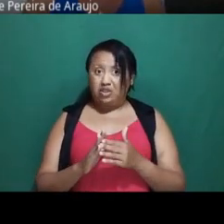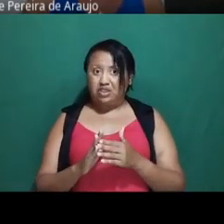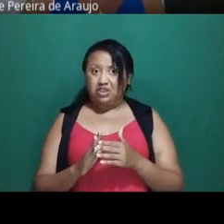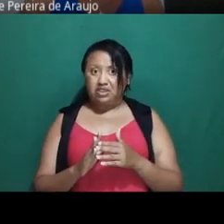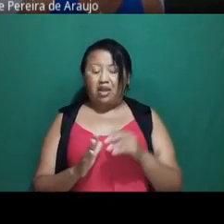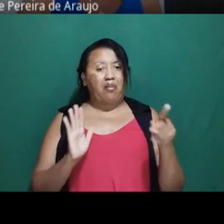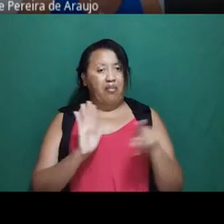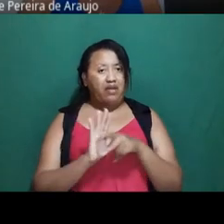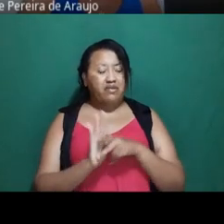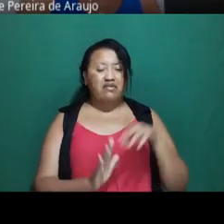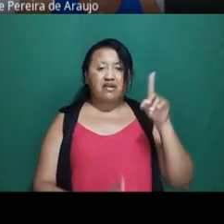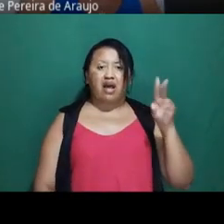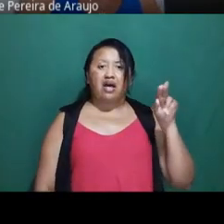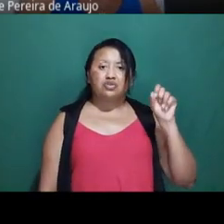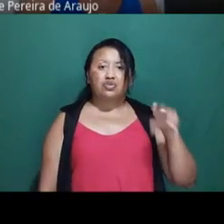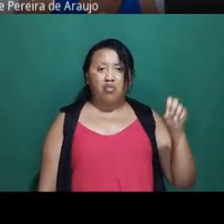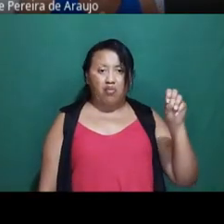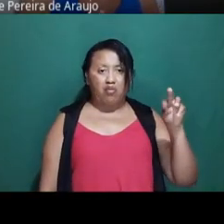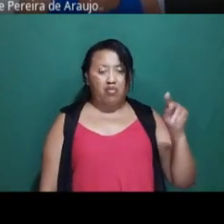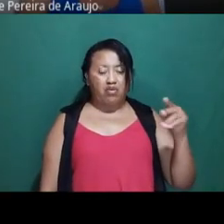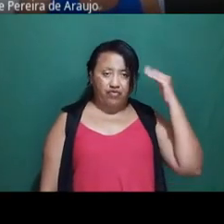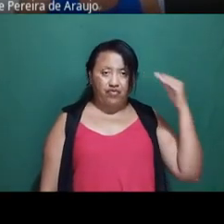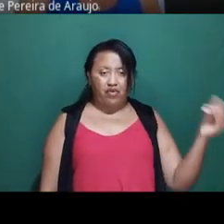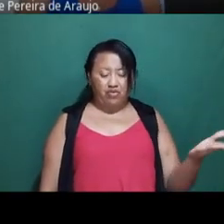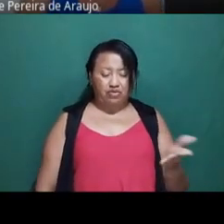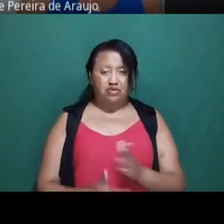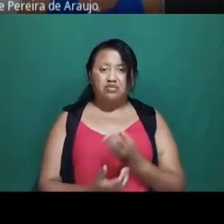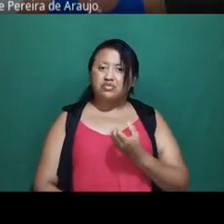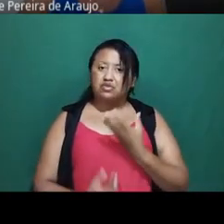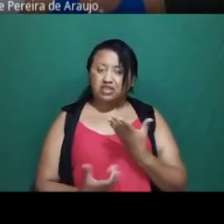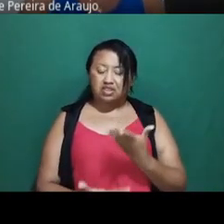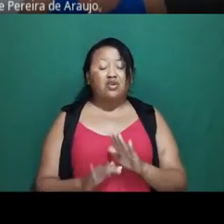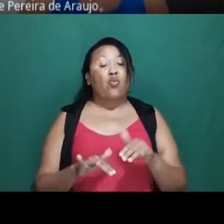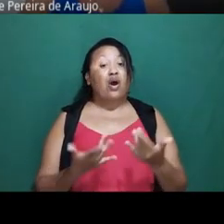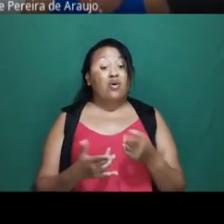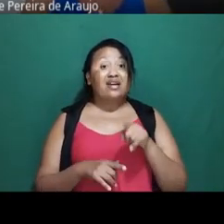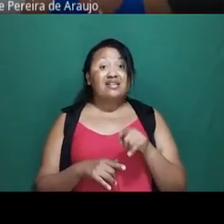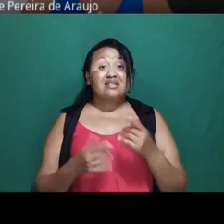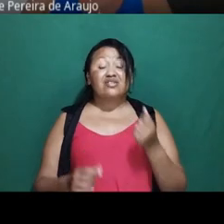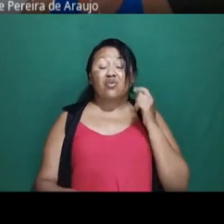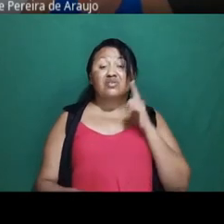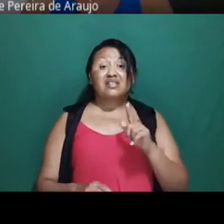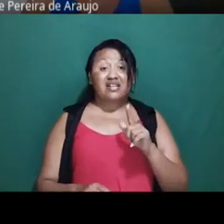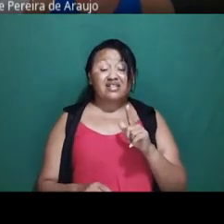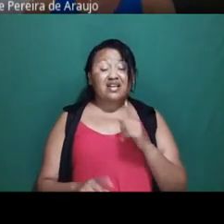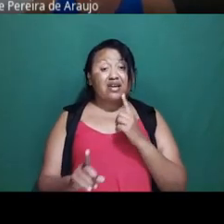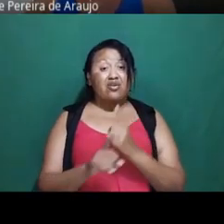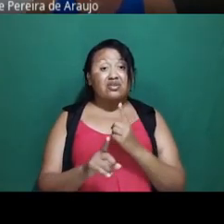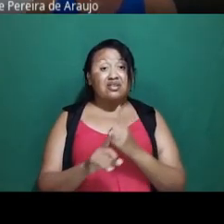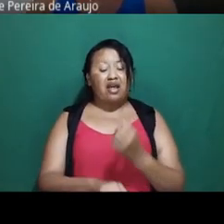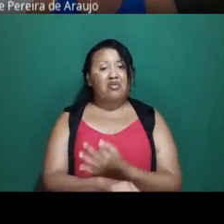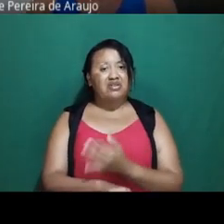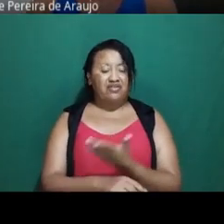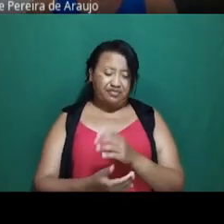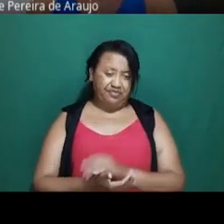a predominância da função emotiva é justamente isso que questão de número 8 pretende